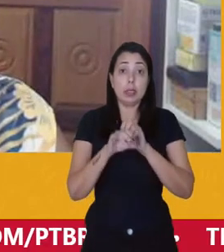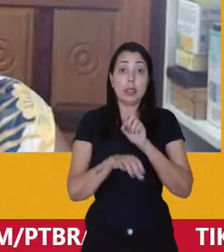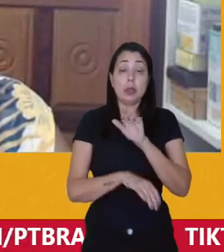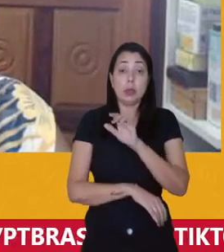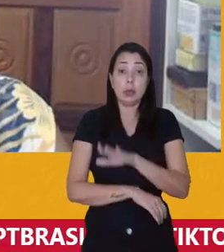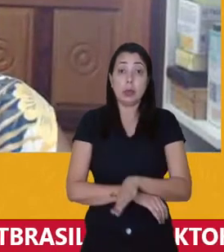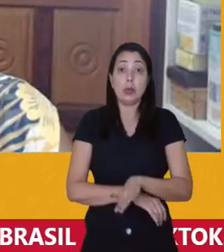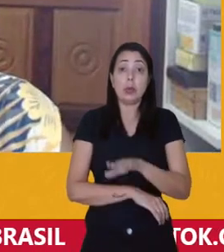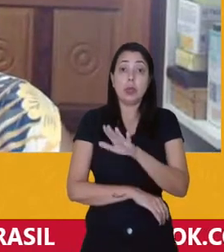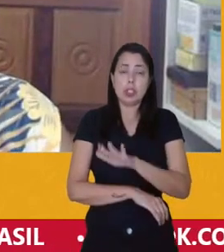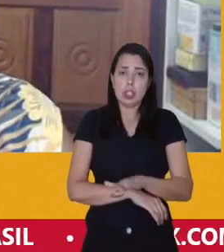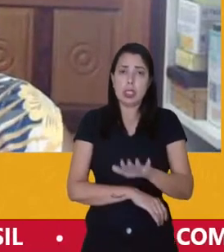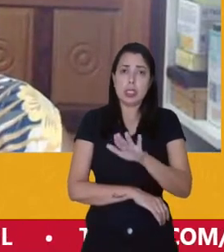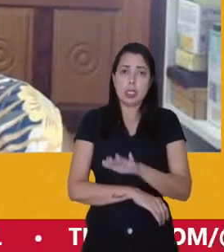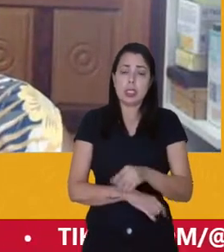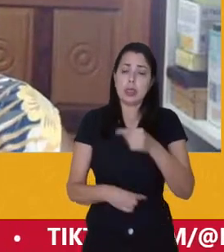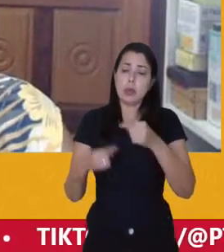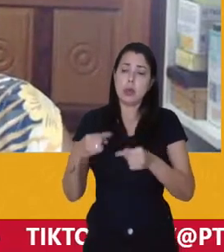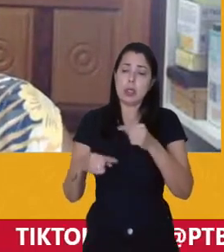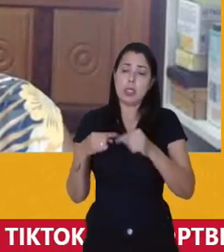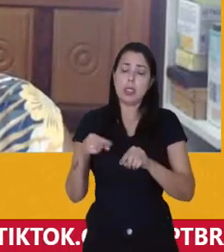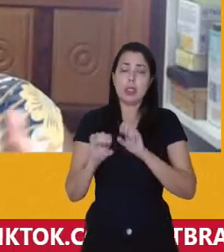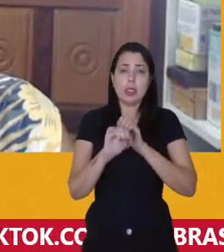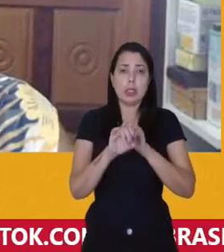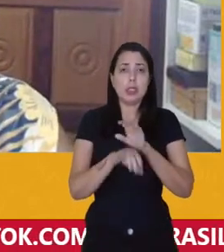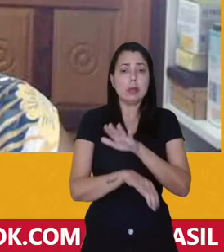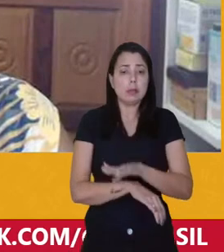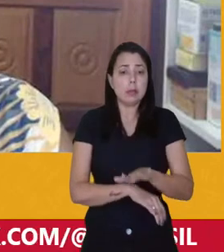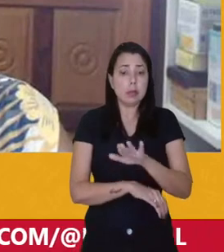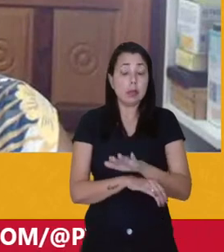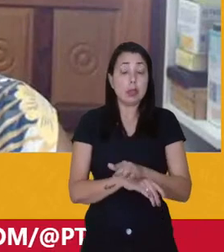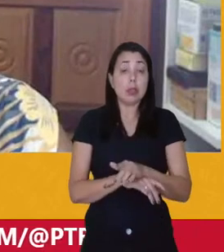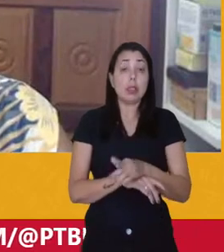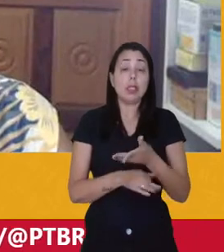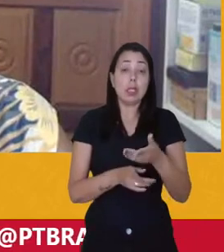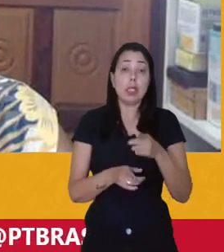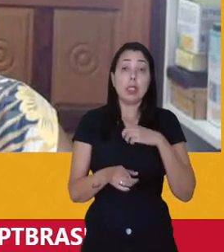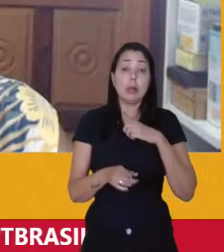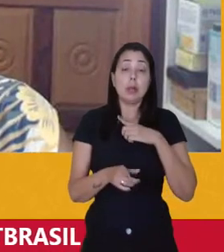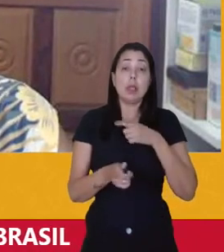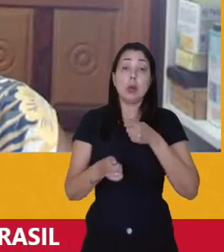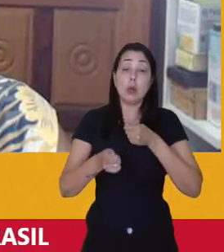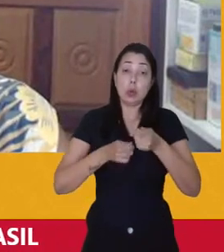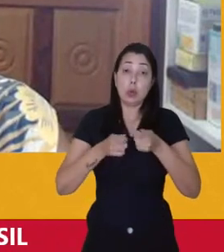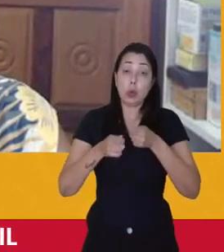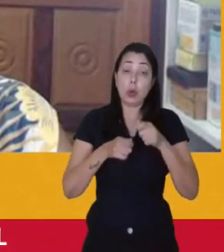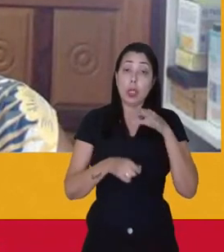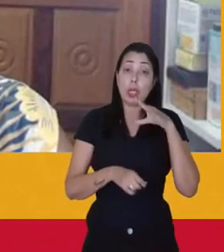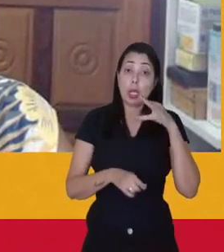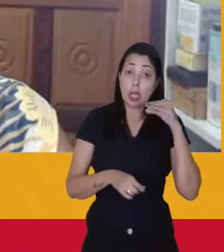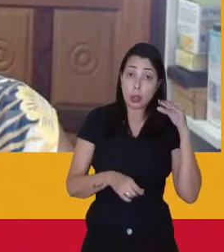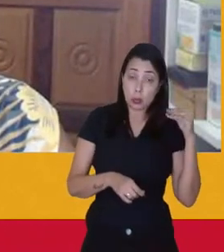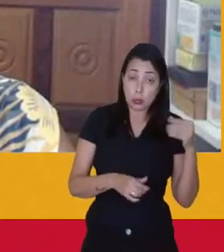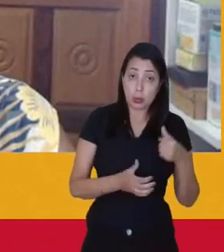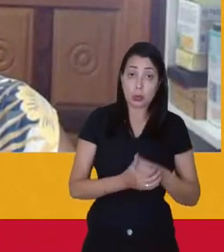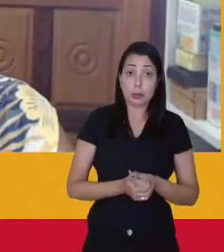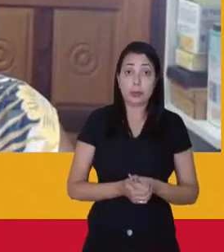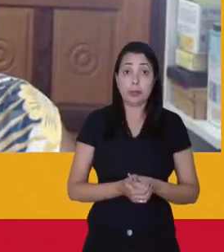infantil, às políticas de educação infantil, desse mundo dominado pelos adultos e pelas adultas, né? Que nós